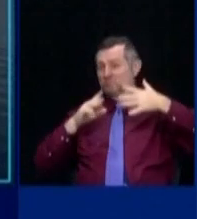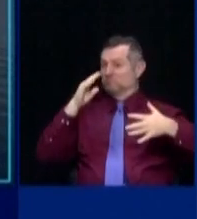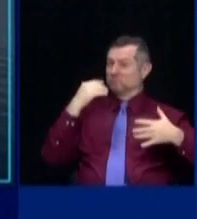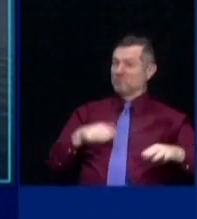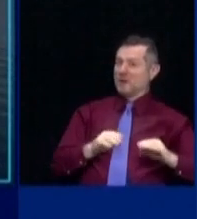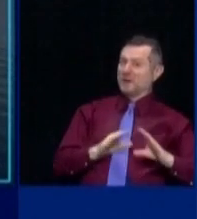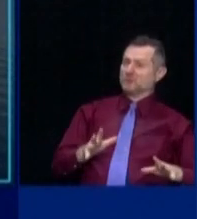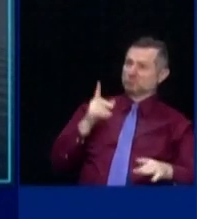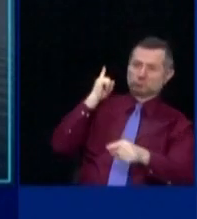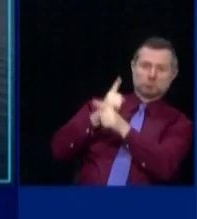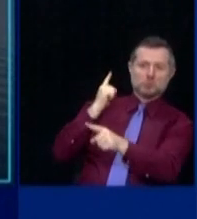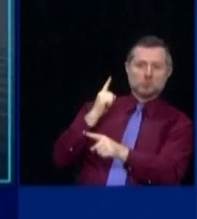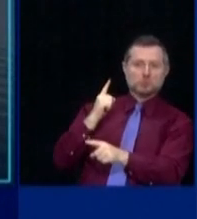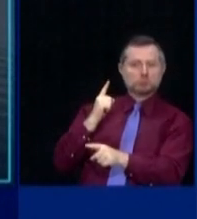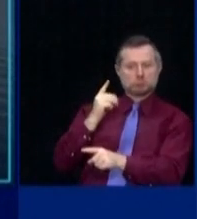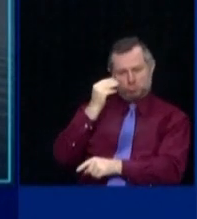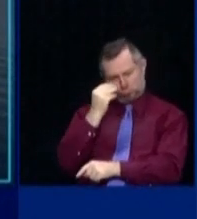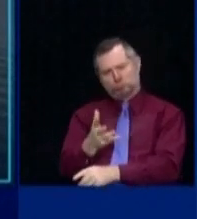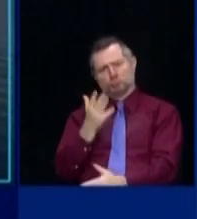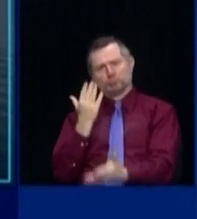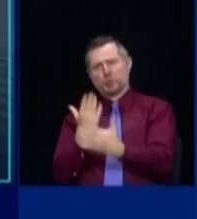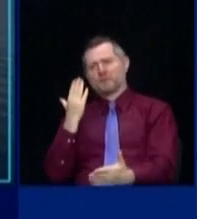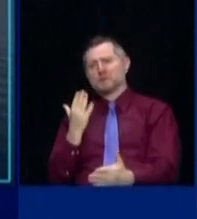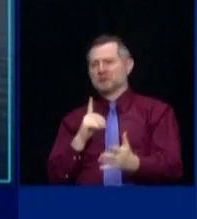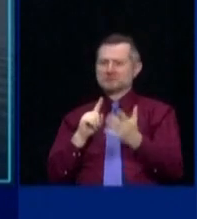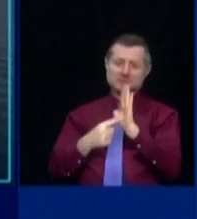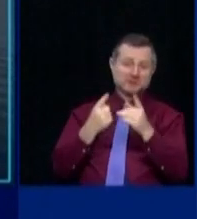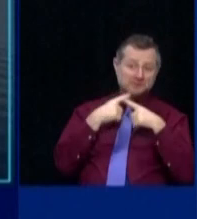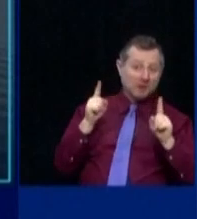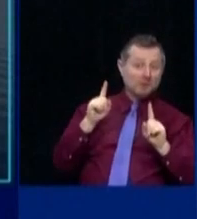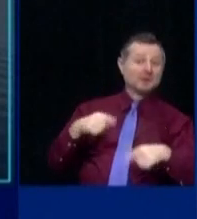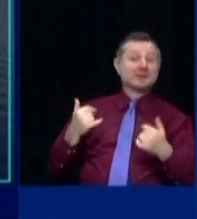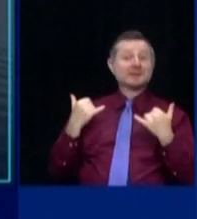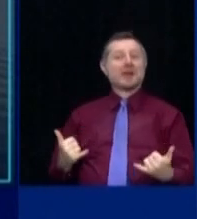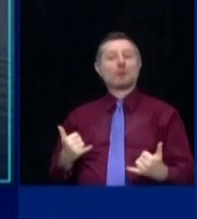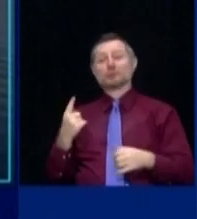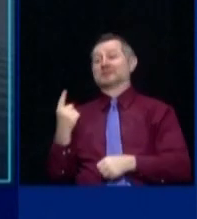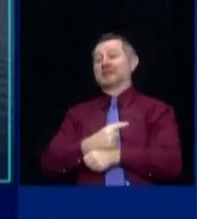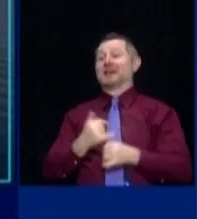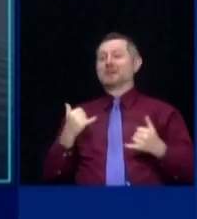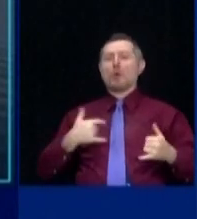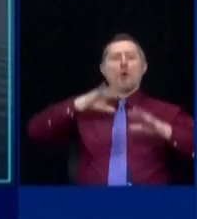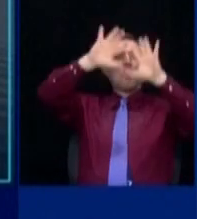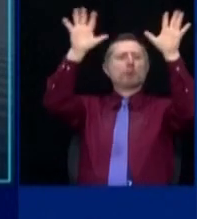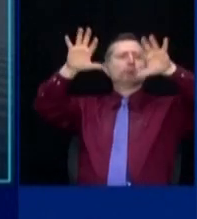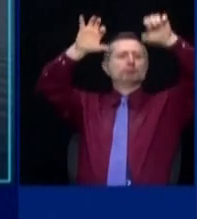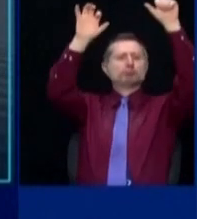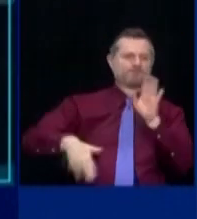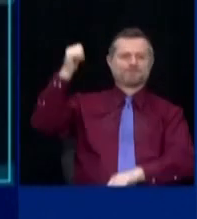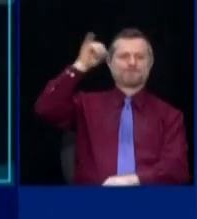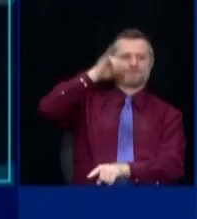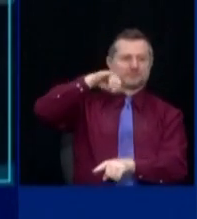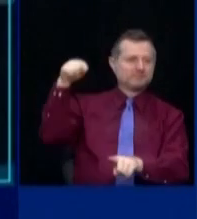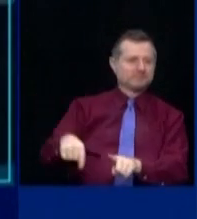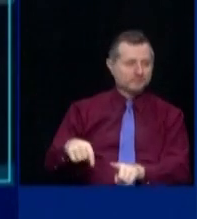o dia de ontem e trouxe o alívio que é esperado por todo mundo a queda de restrições por conta da corrida de 19